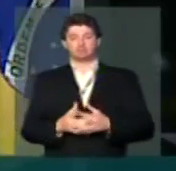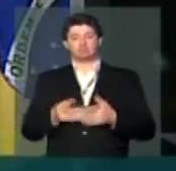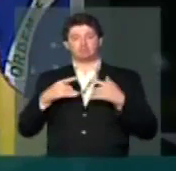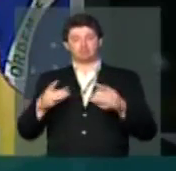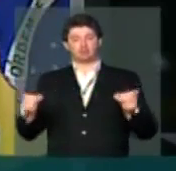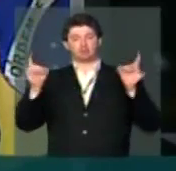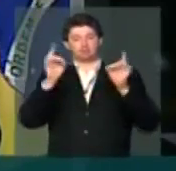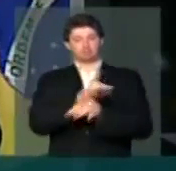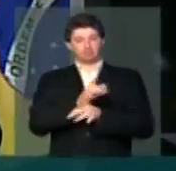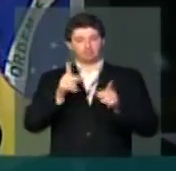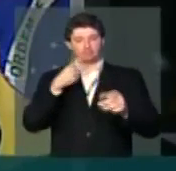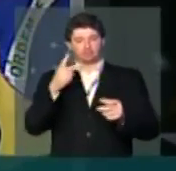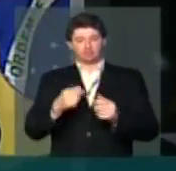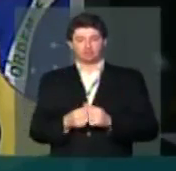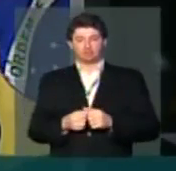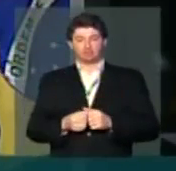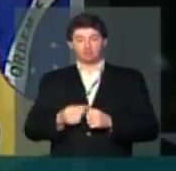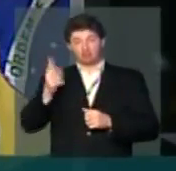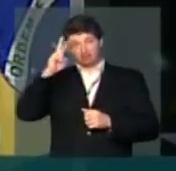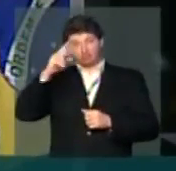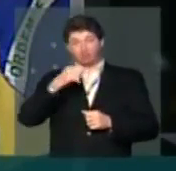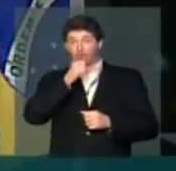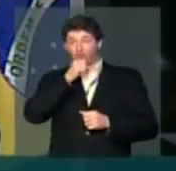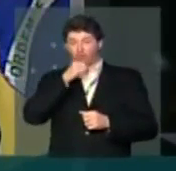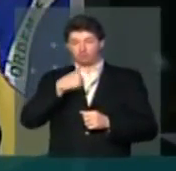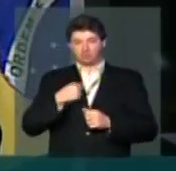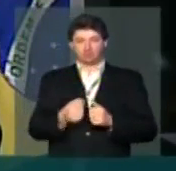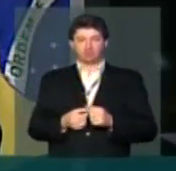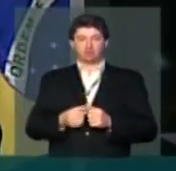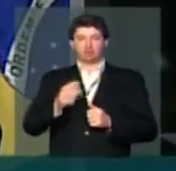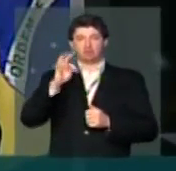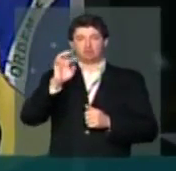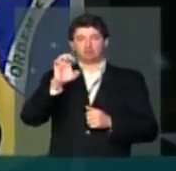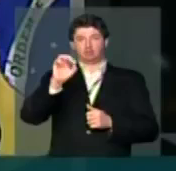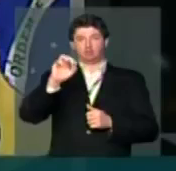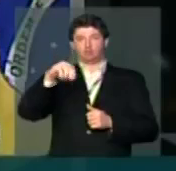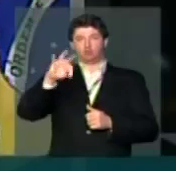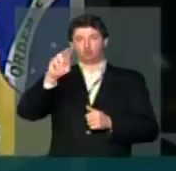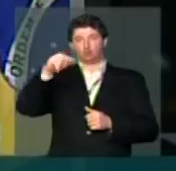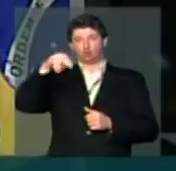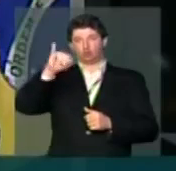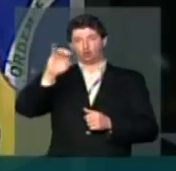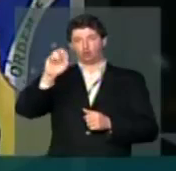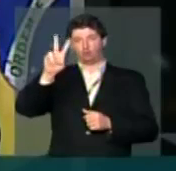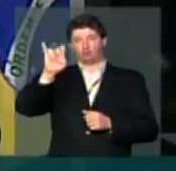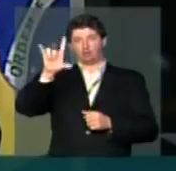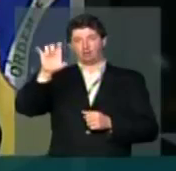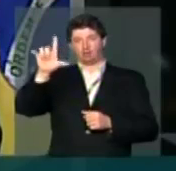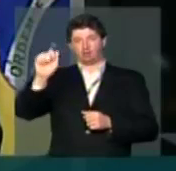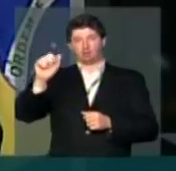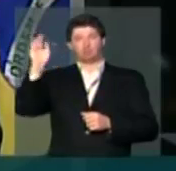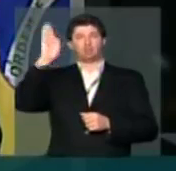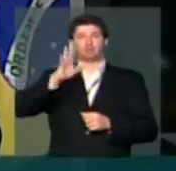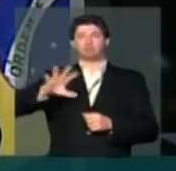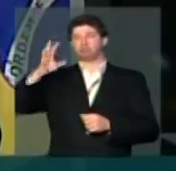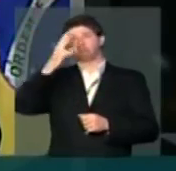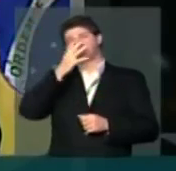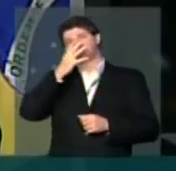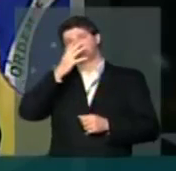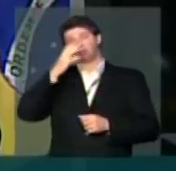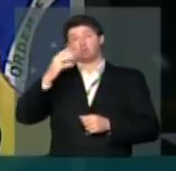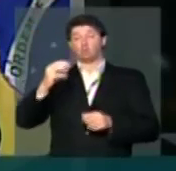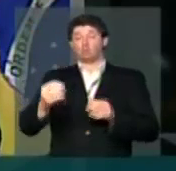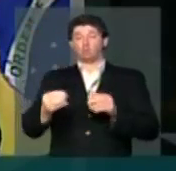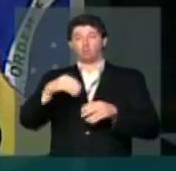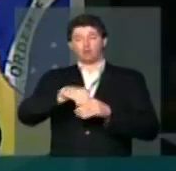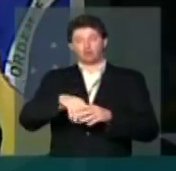Termino estas minhas palavras lembrando meu avô, o velho Teotônio Vilela, a quem o Brasil aprendeu a admirar e a guardar na